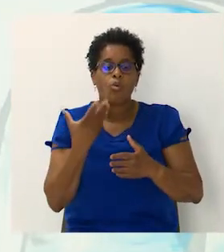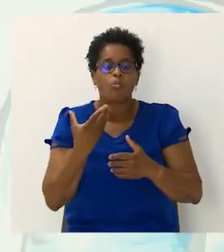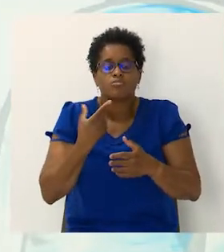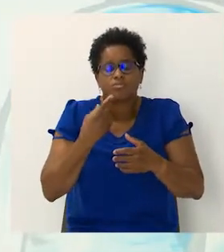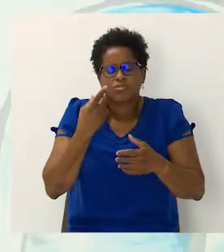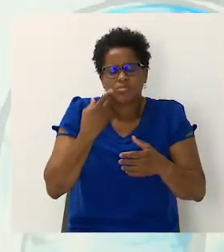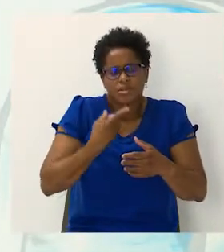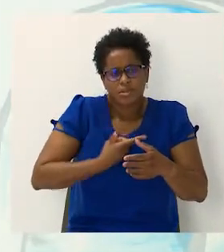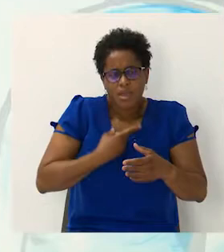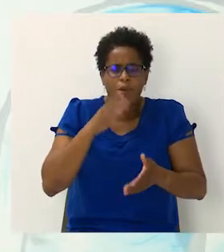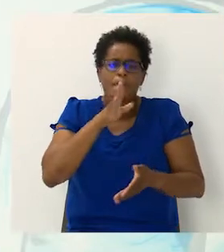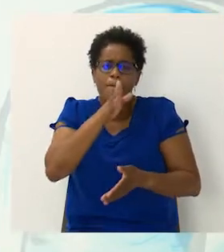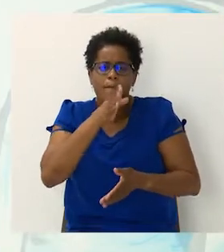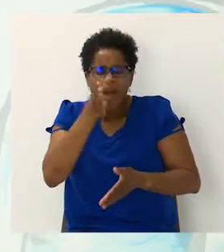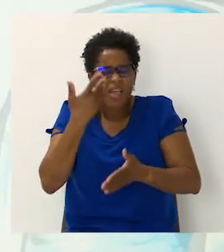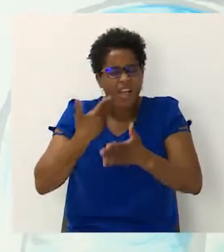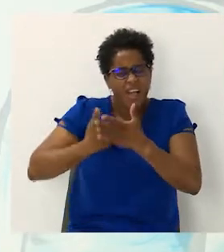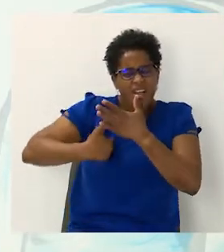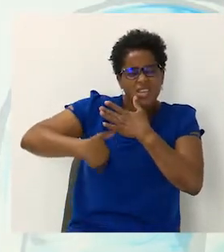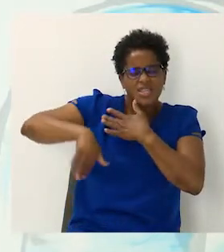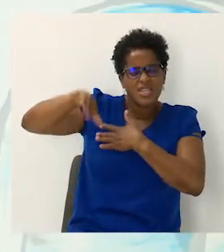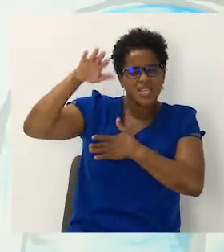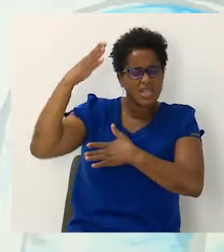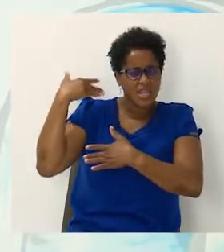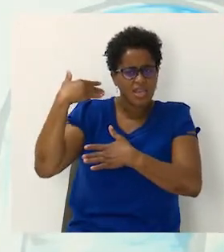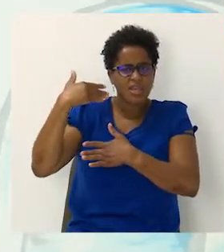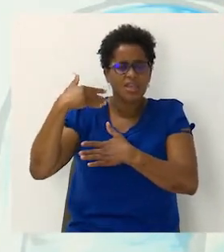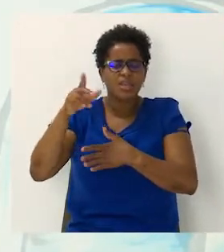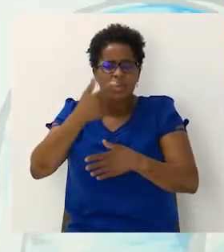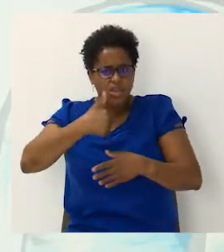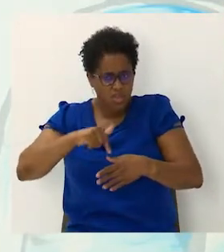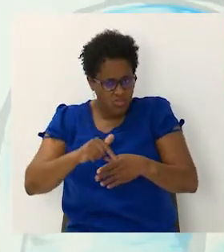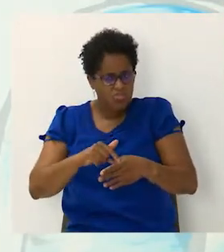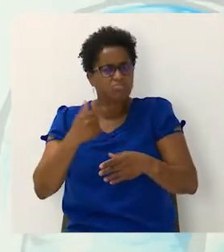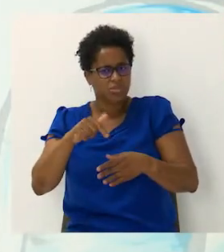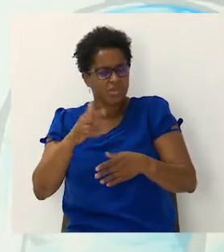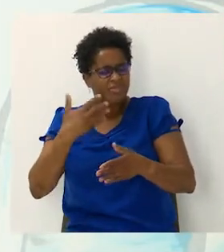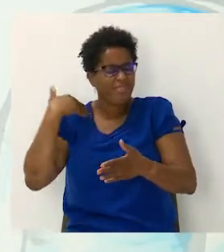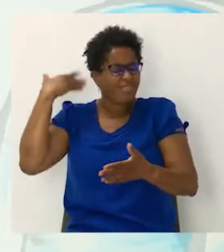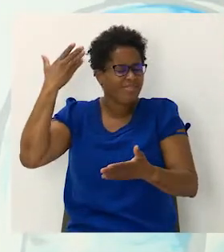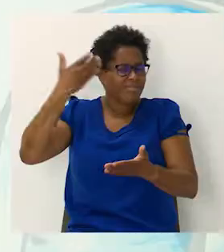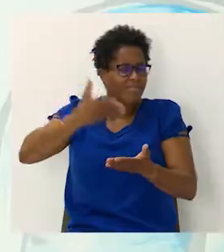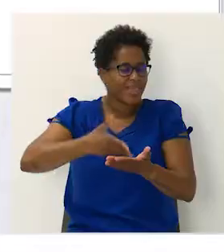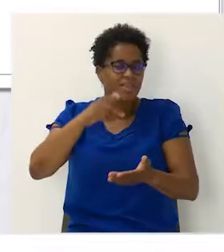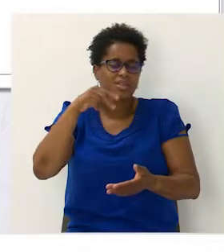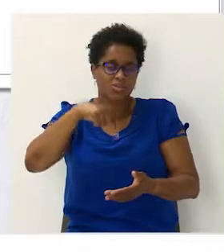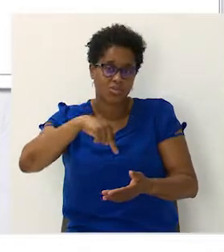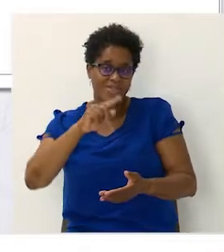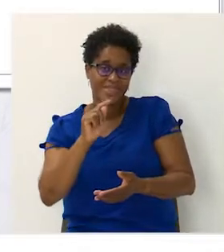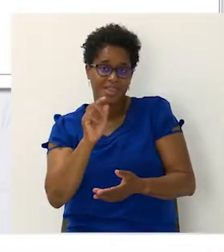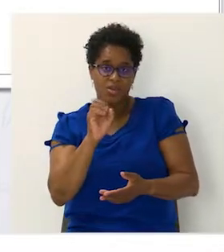sendo uma prática antiga, uma prática que nós herdamos desde o Neolítico.